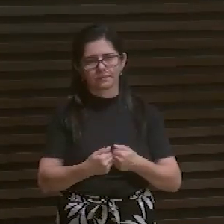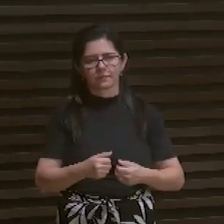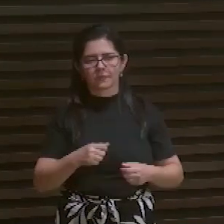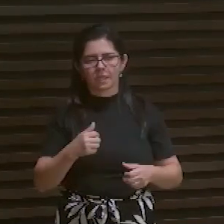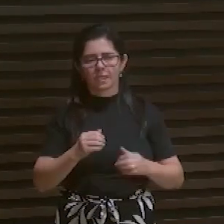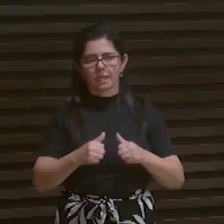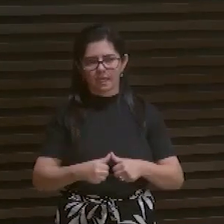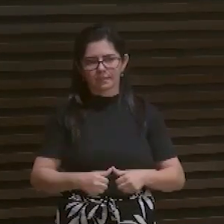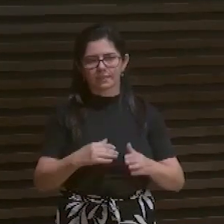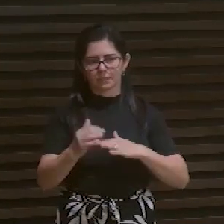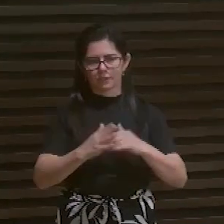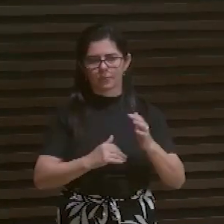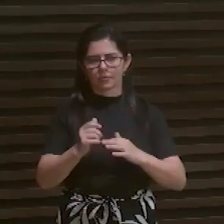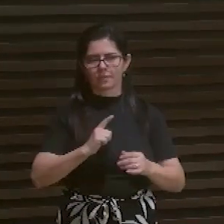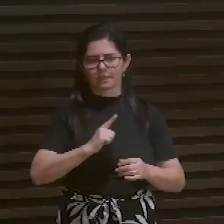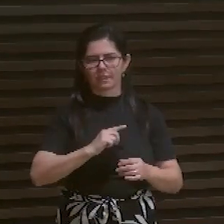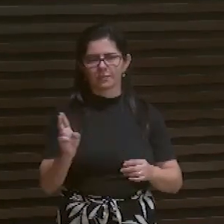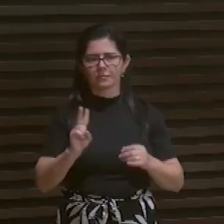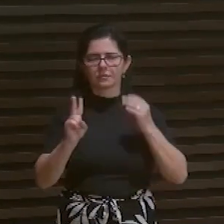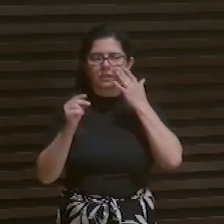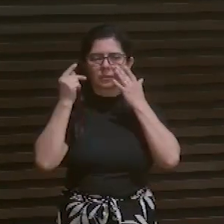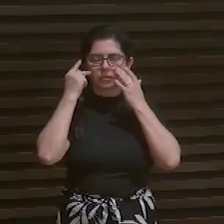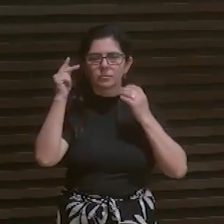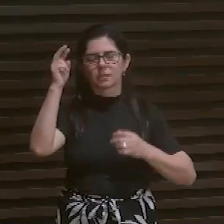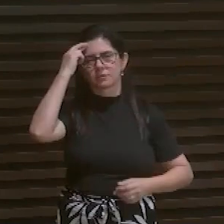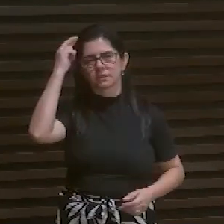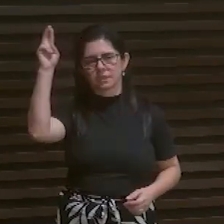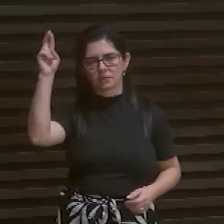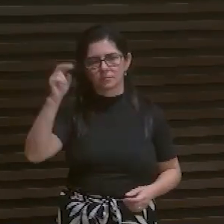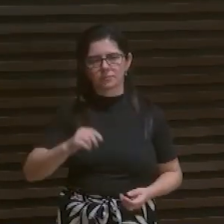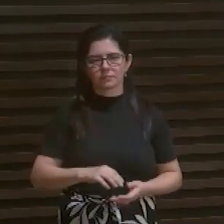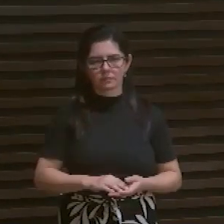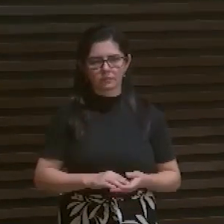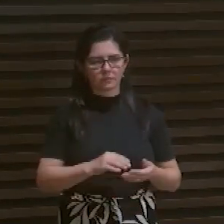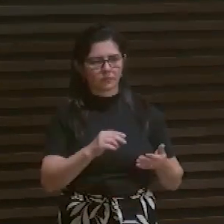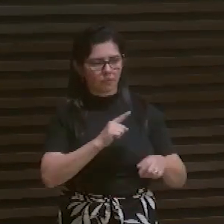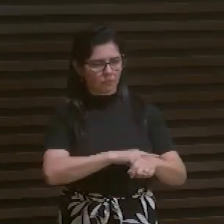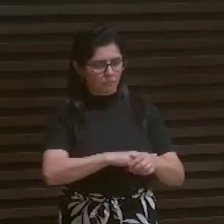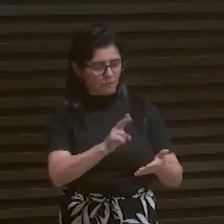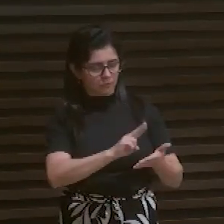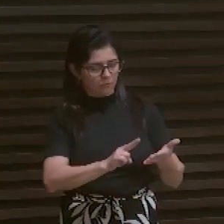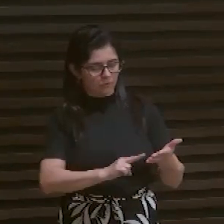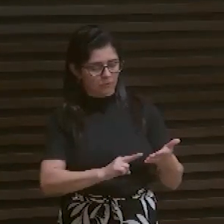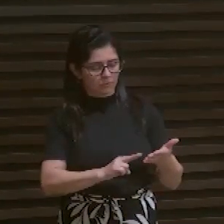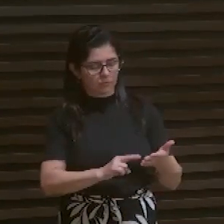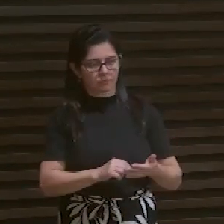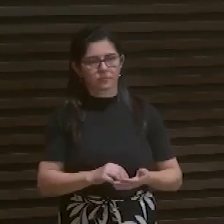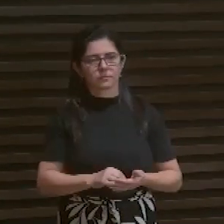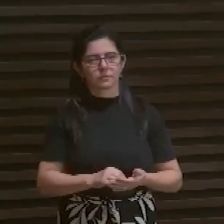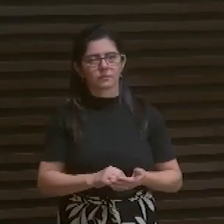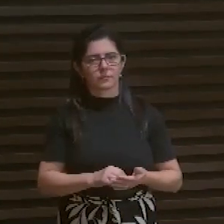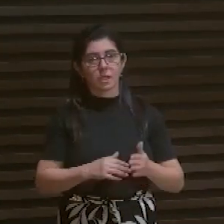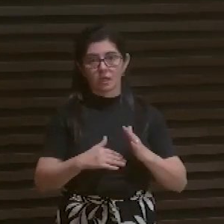realizadas, elas têm um valor para o Senhor, né? Então, quando a gente lê o texto falando que